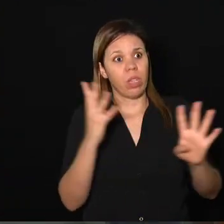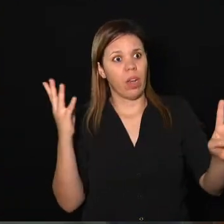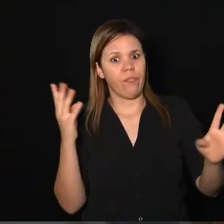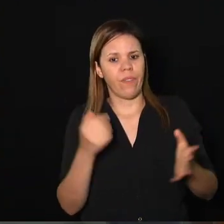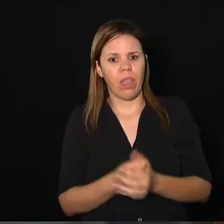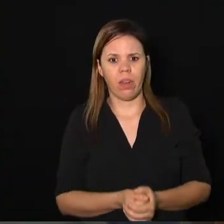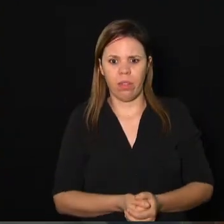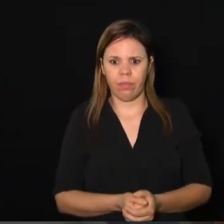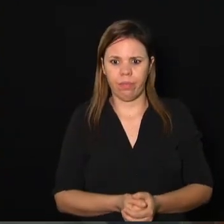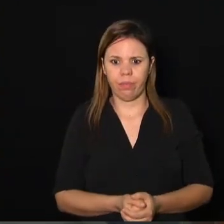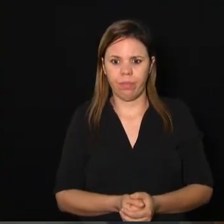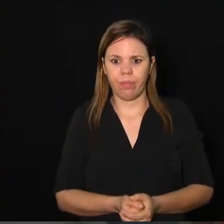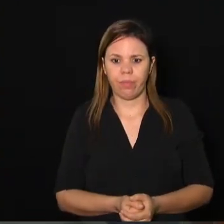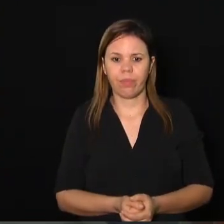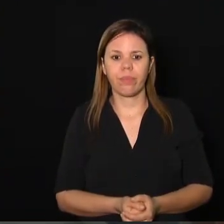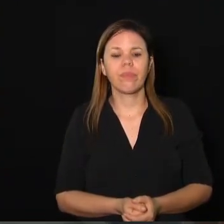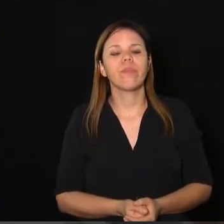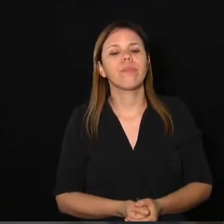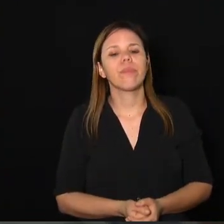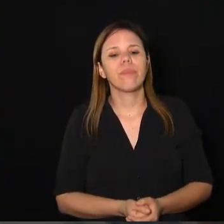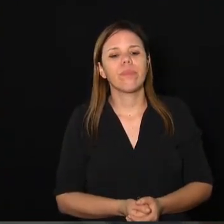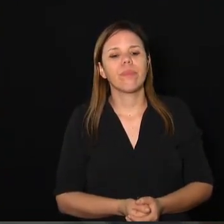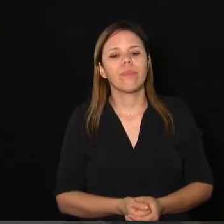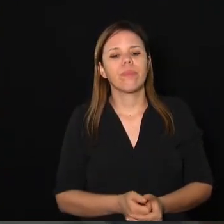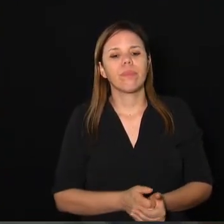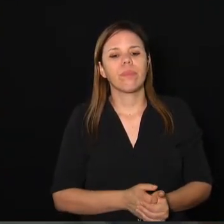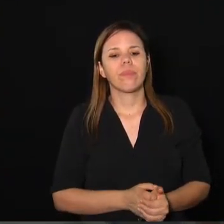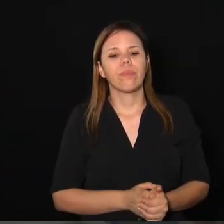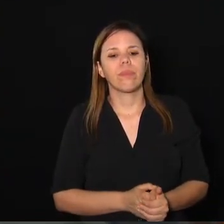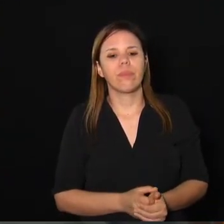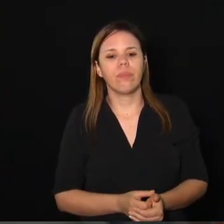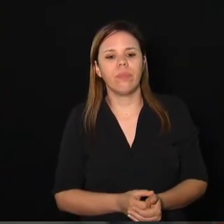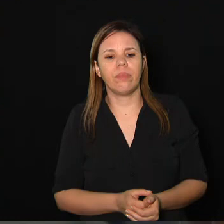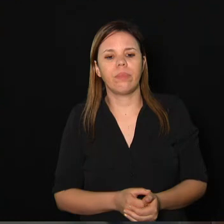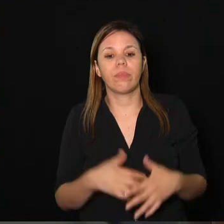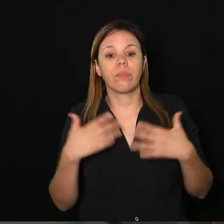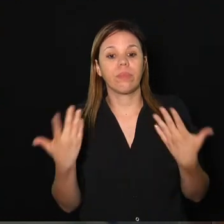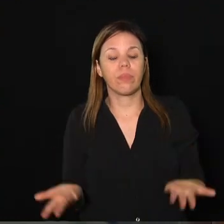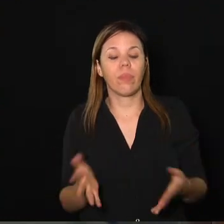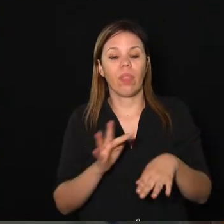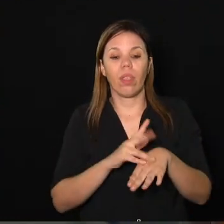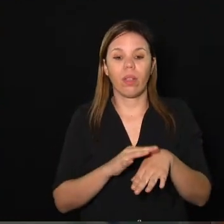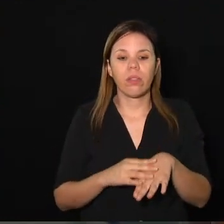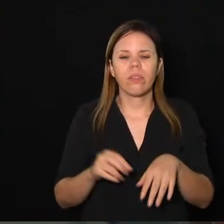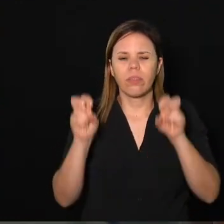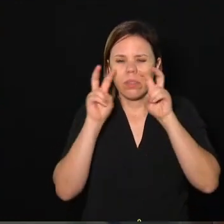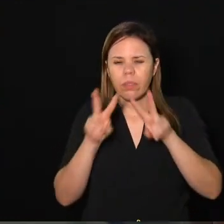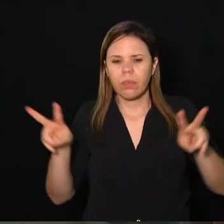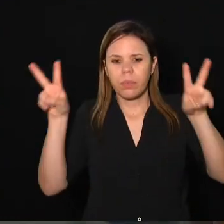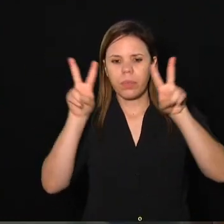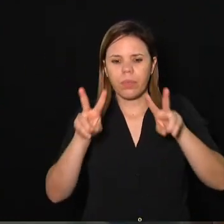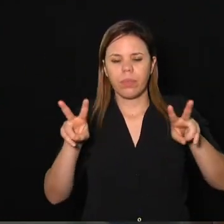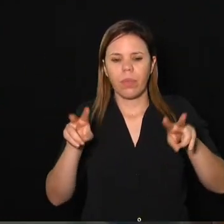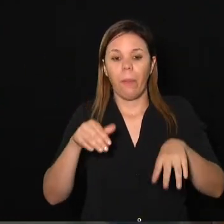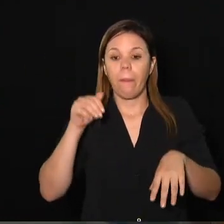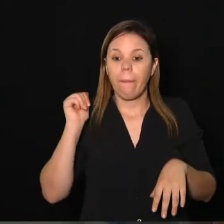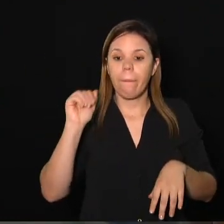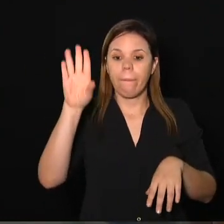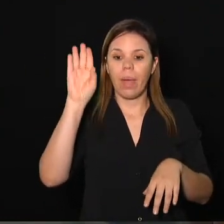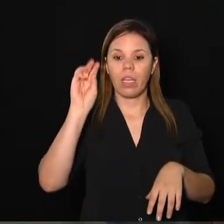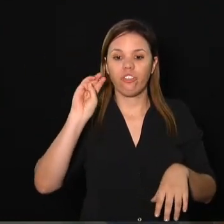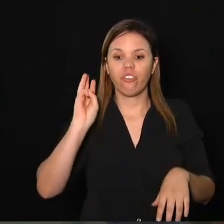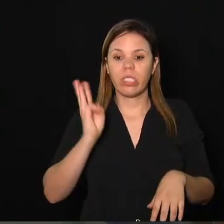em relação às doenças que acometem ao olho visual se fala-se mais de 3 mil doenças